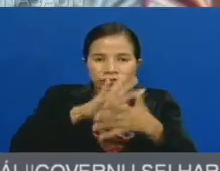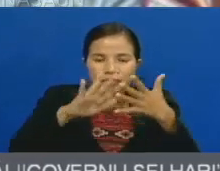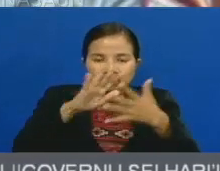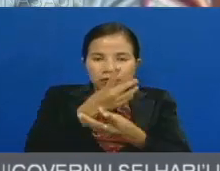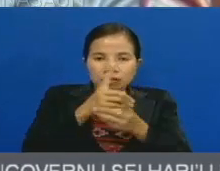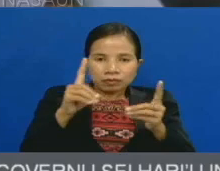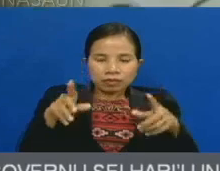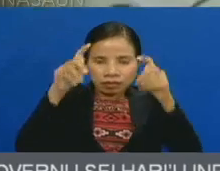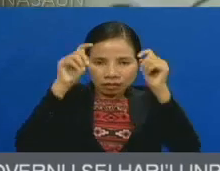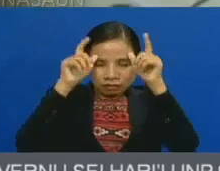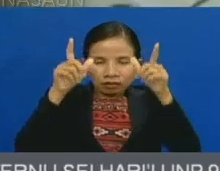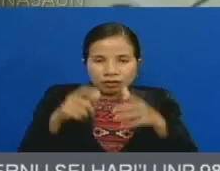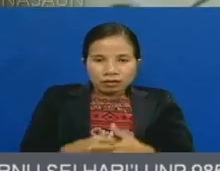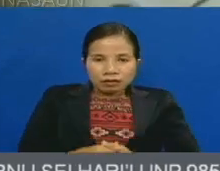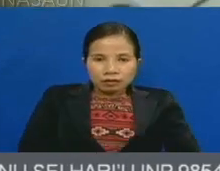Timor Leste.